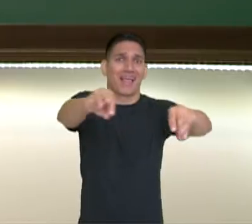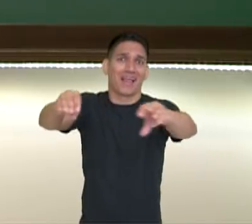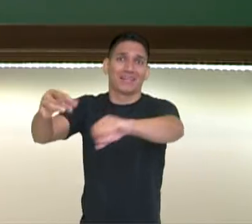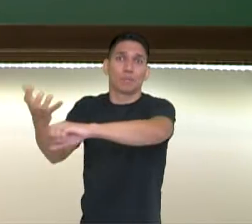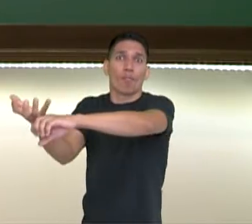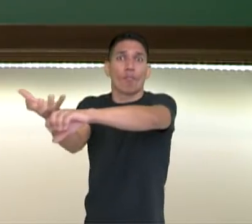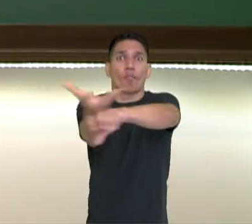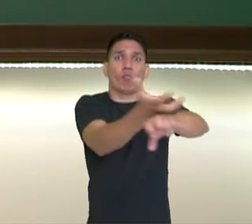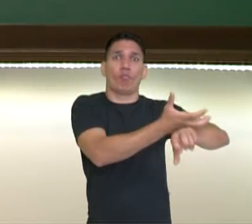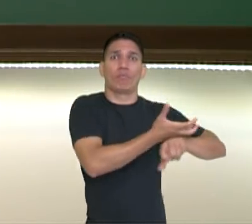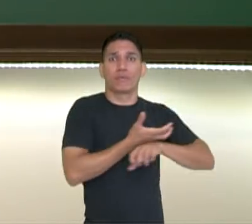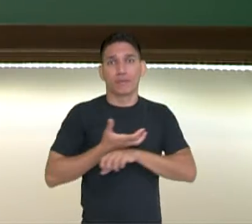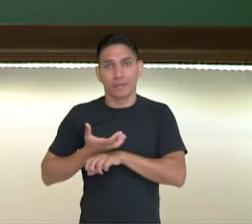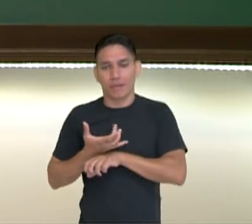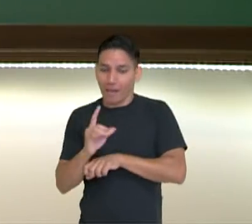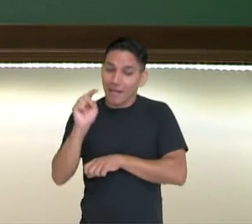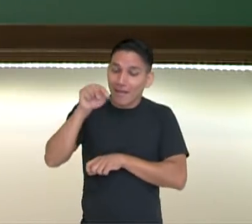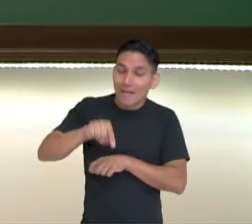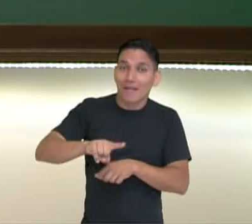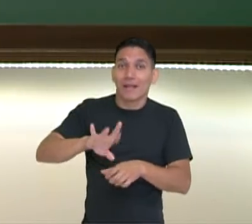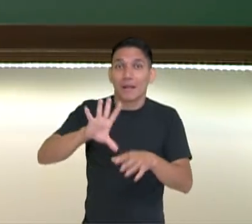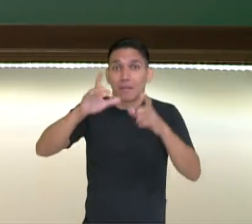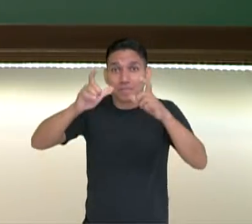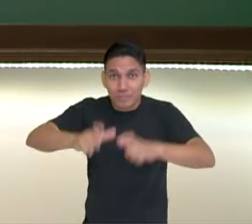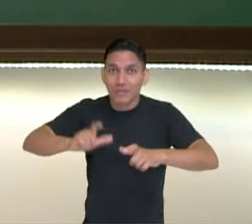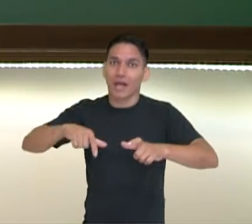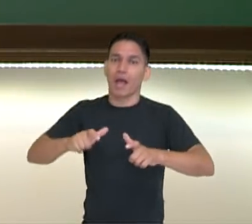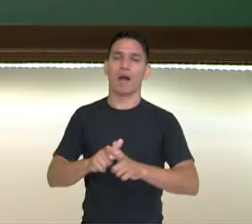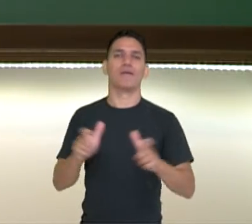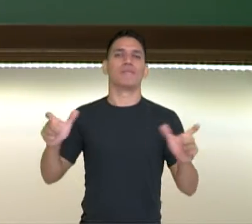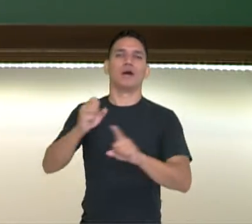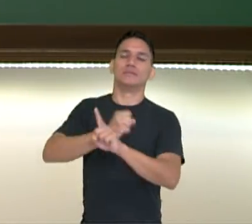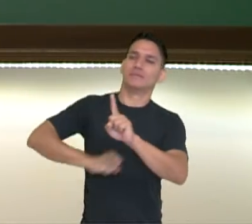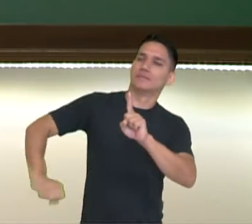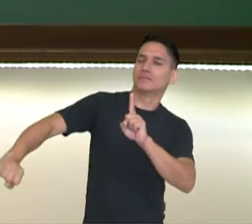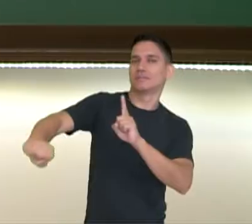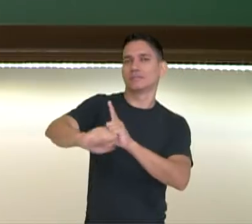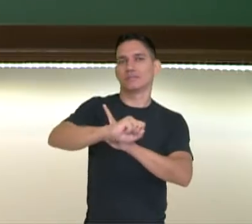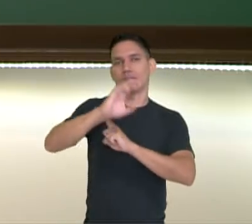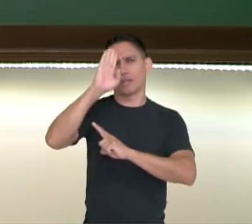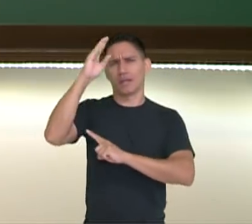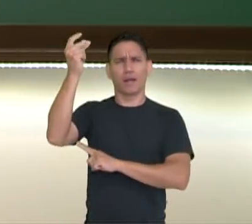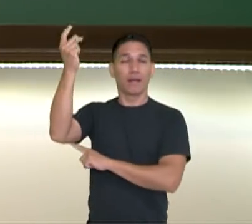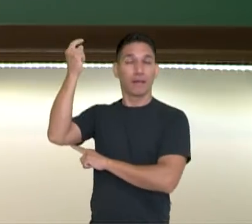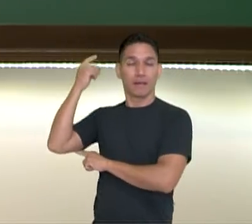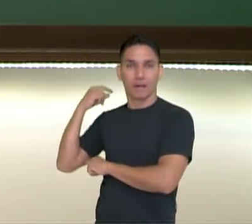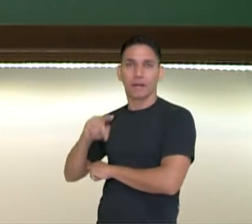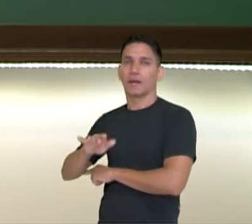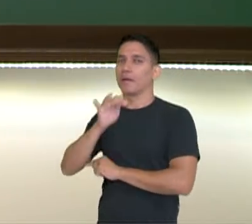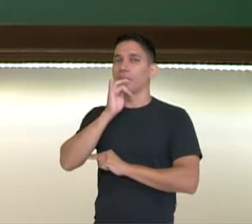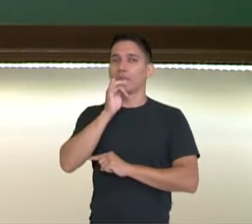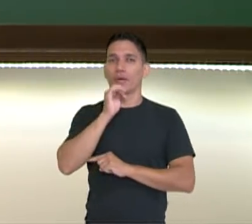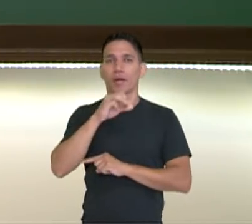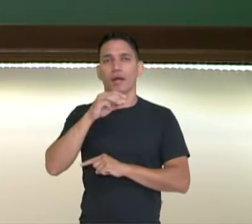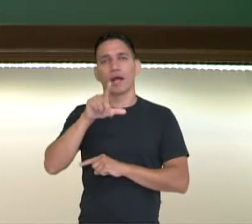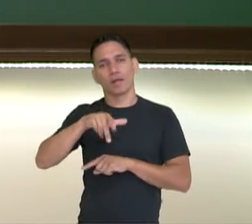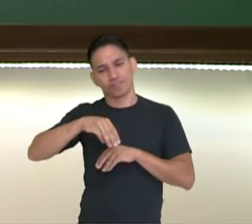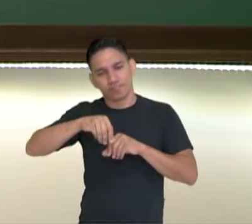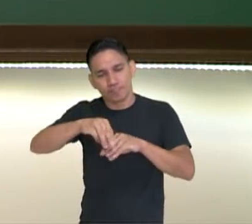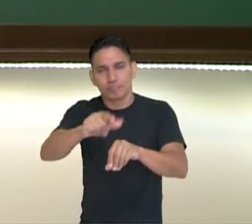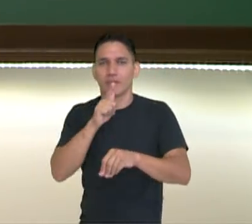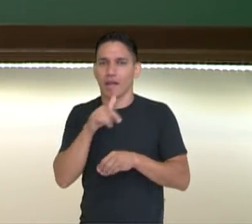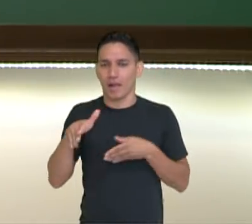ela é onde se desenvolve grande parte das civilizações da antiguidade, como a Mesopotâmia,